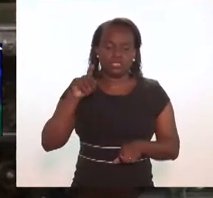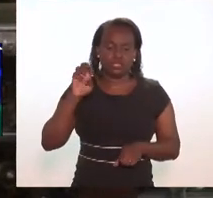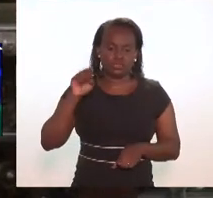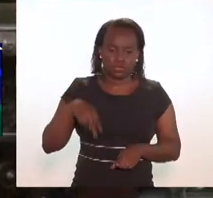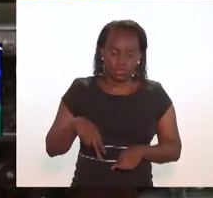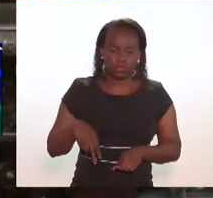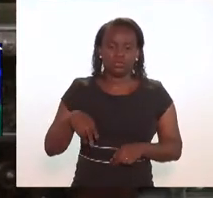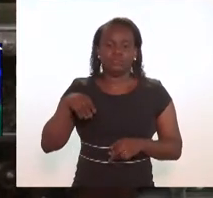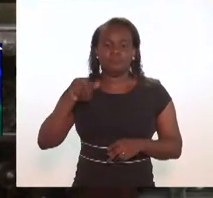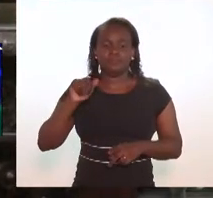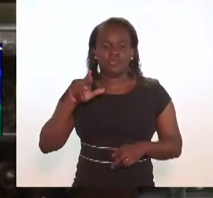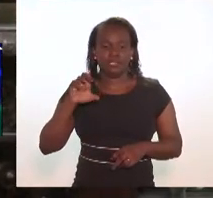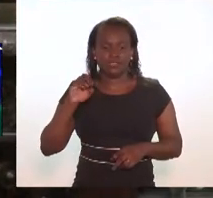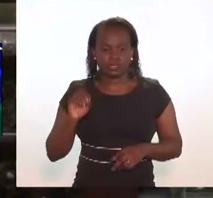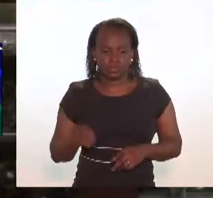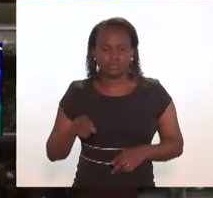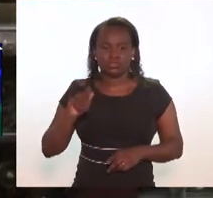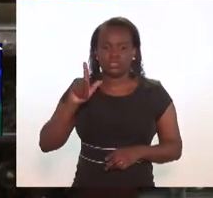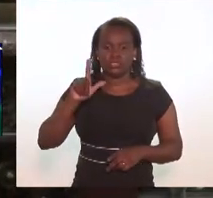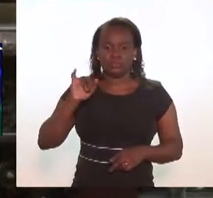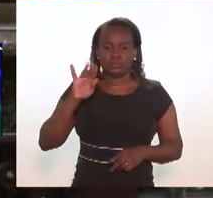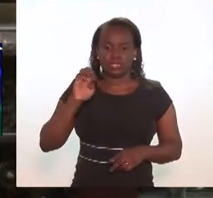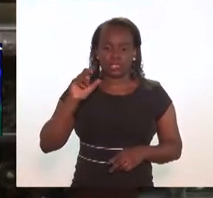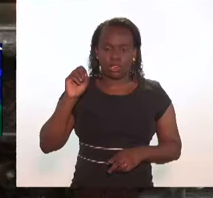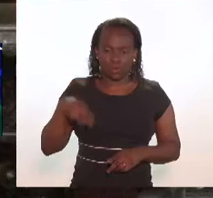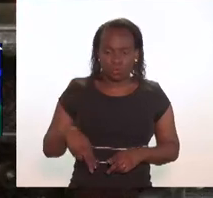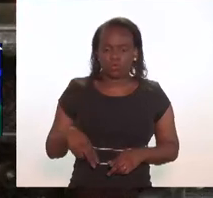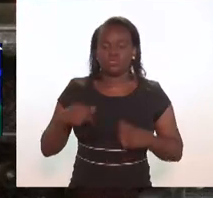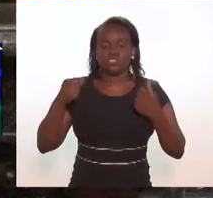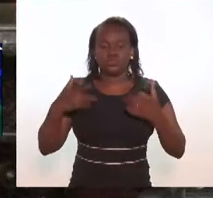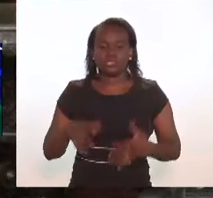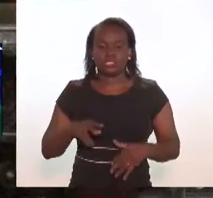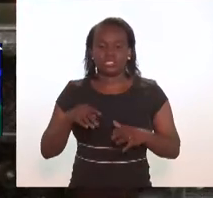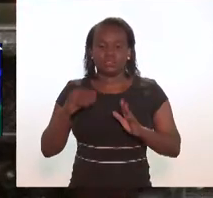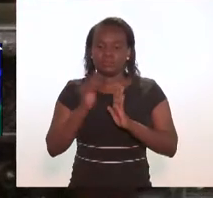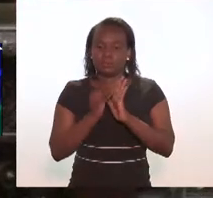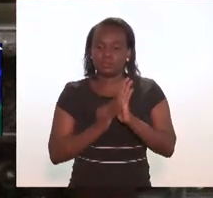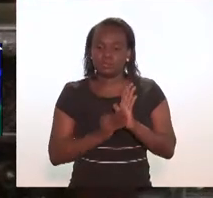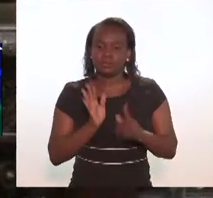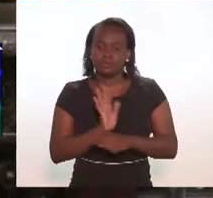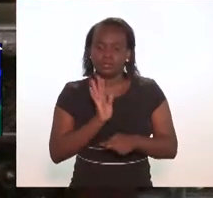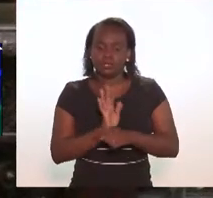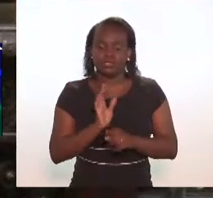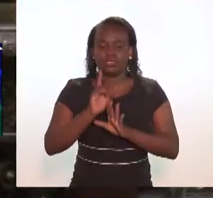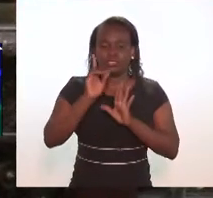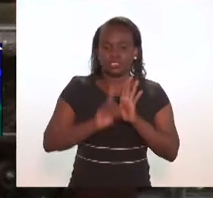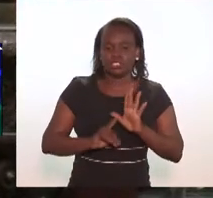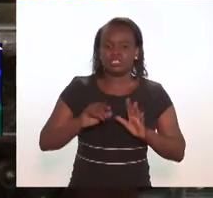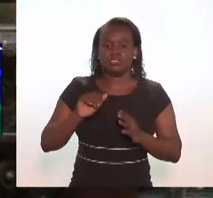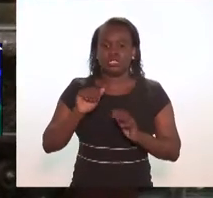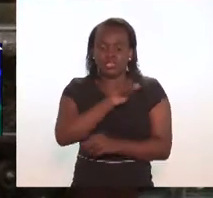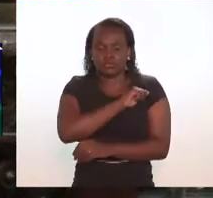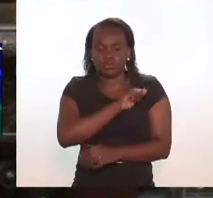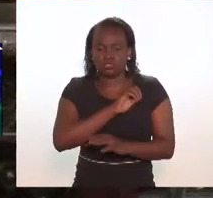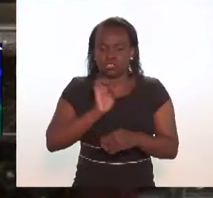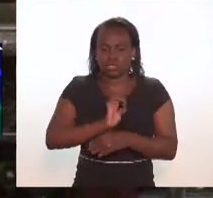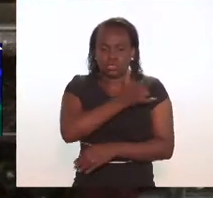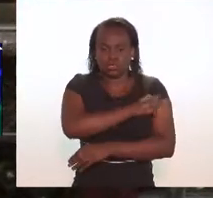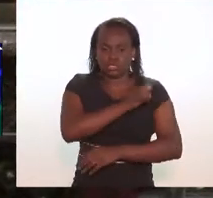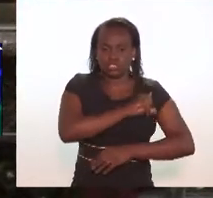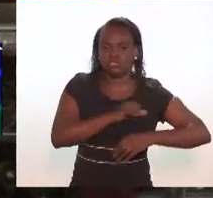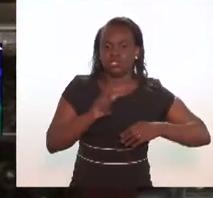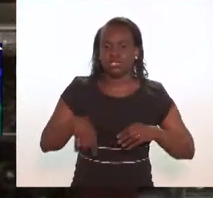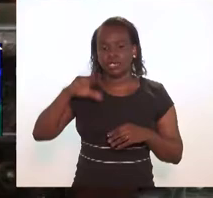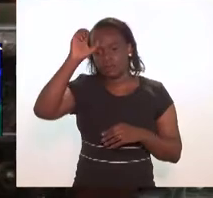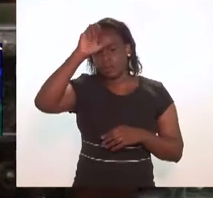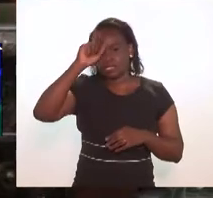Moraes, Márcio Galberto e Daniel Librelon, que estabelece medidas protetivas ao direito dos estudantes do Estado do Rio de Janeiro ao